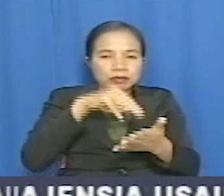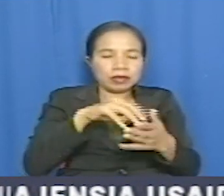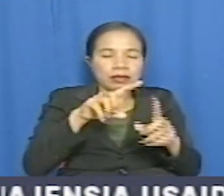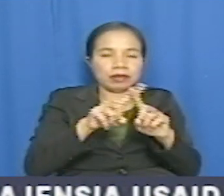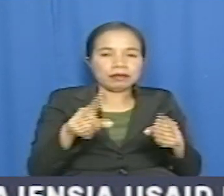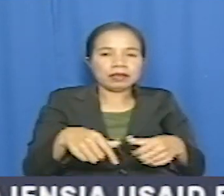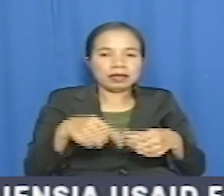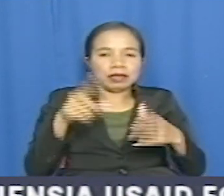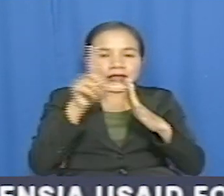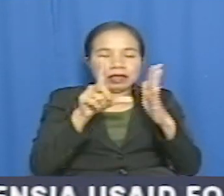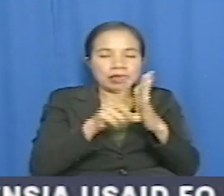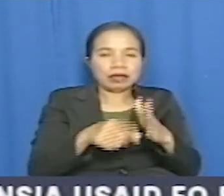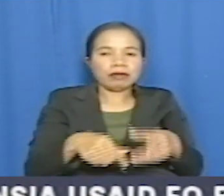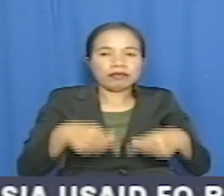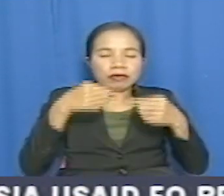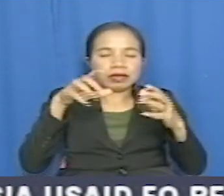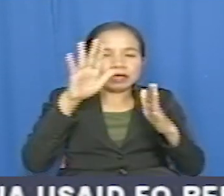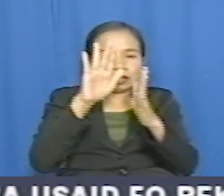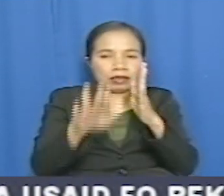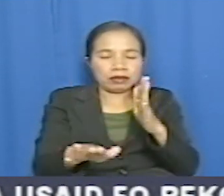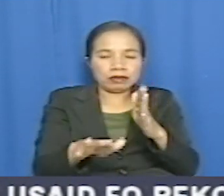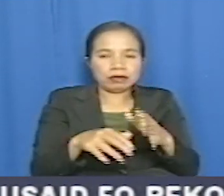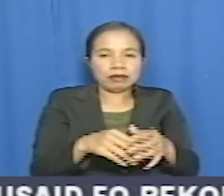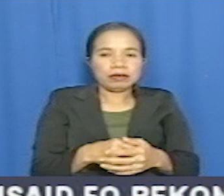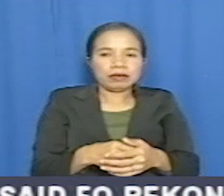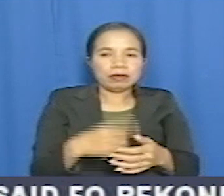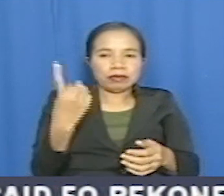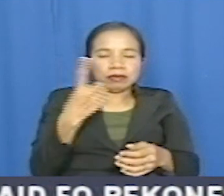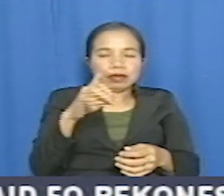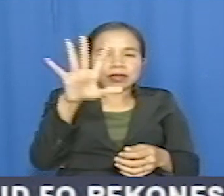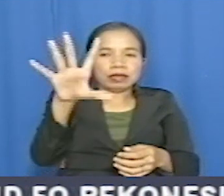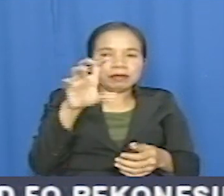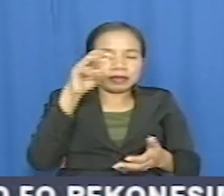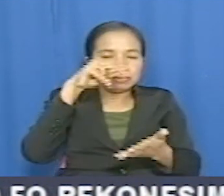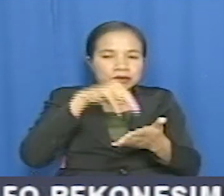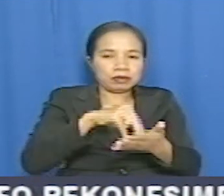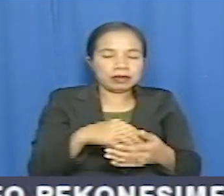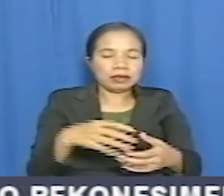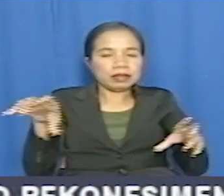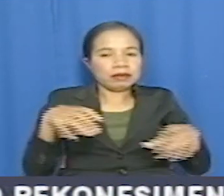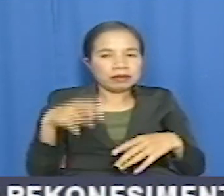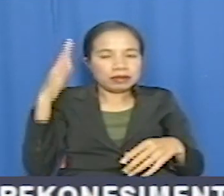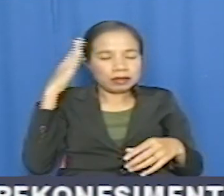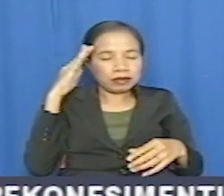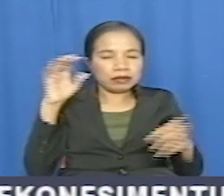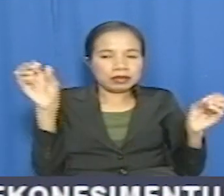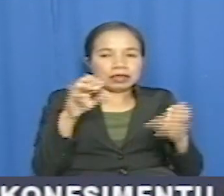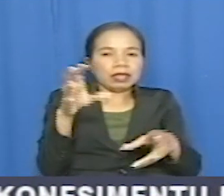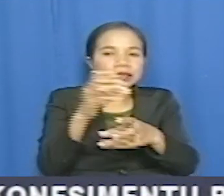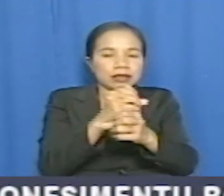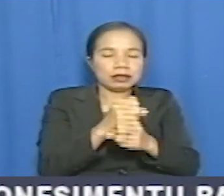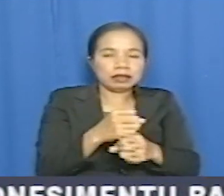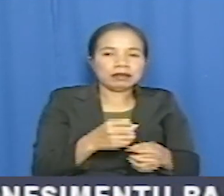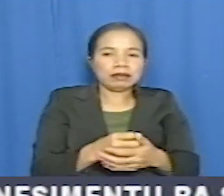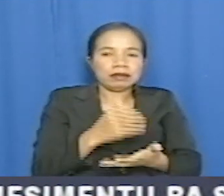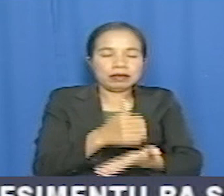fone está minimiza, está qua ela de 500 mil. Está no setor privado, está não será satisfeito o